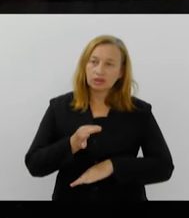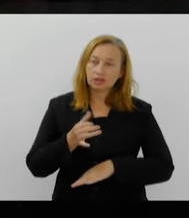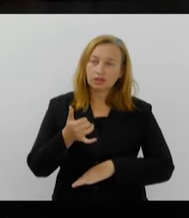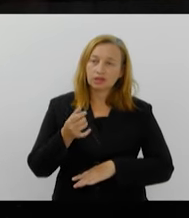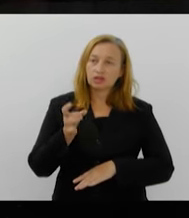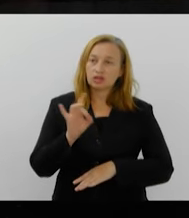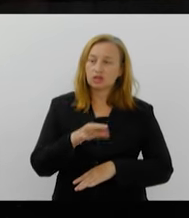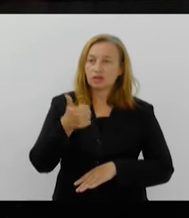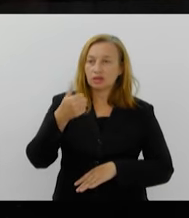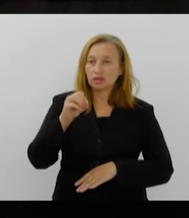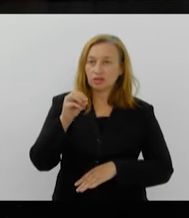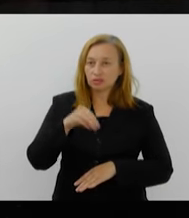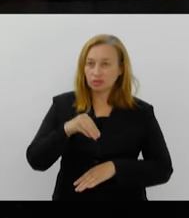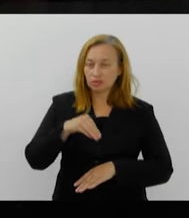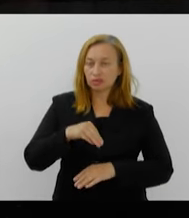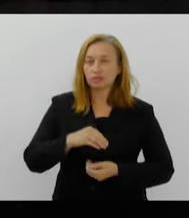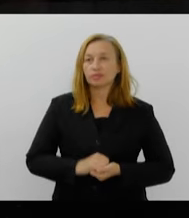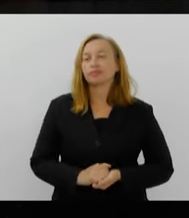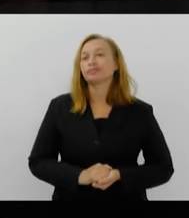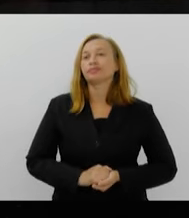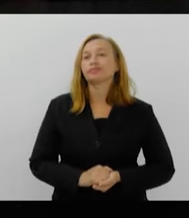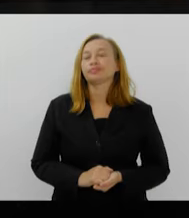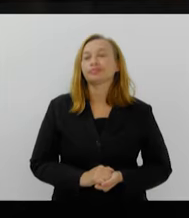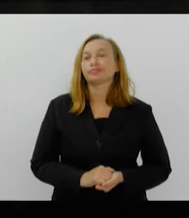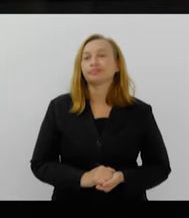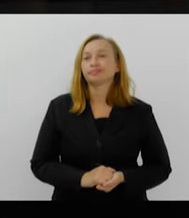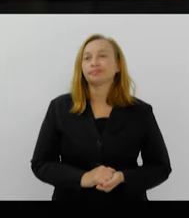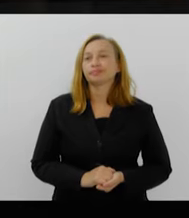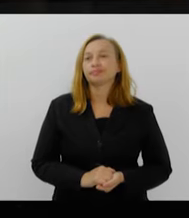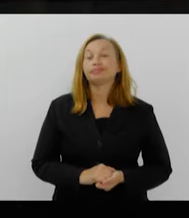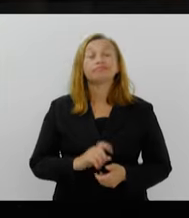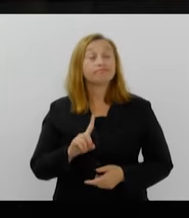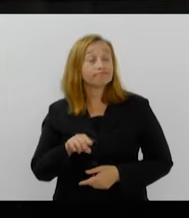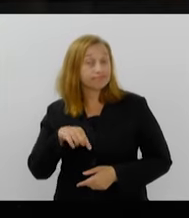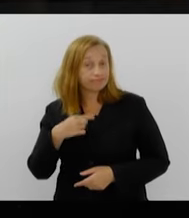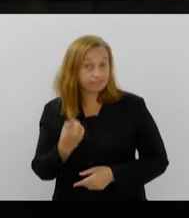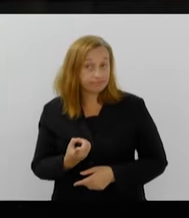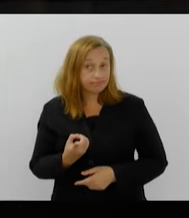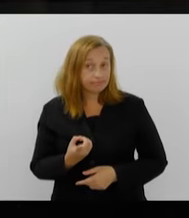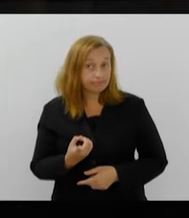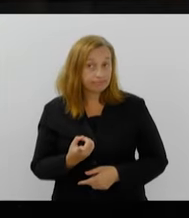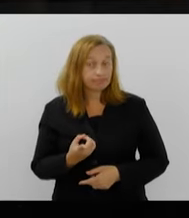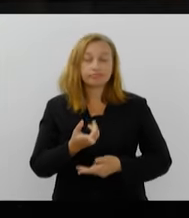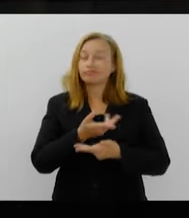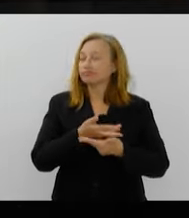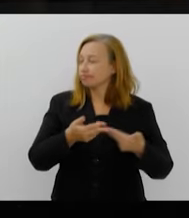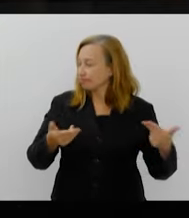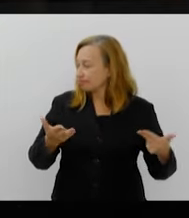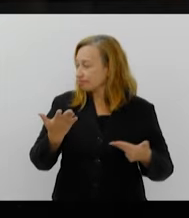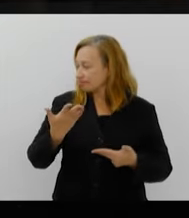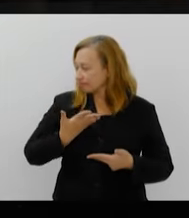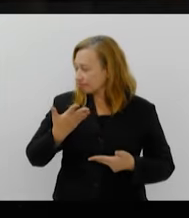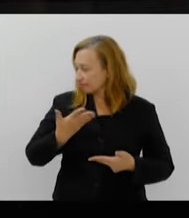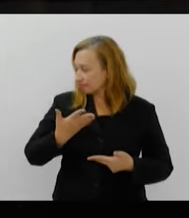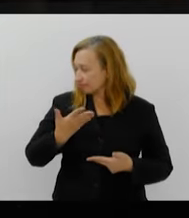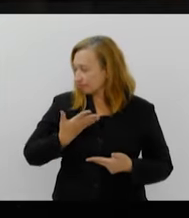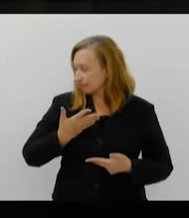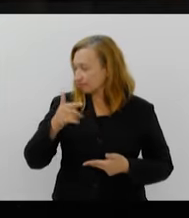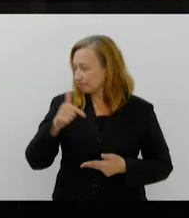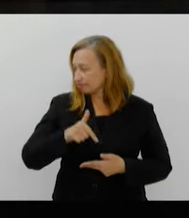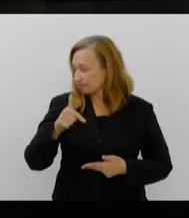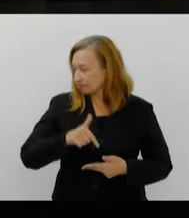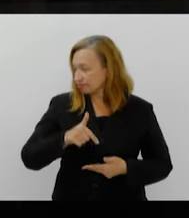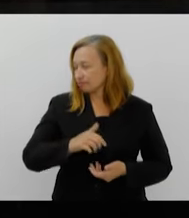ter um crédito de carbono com Vossa Excelência. E depois, como vários colegas meus já interviram